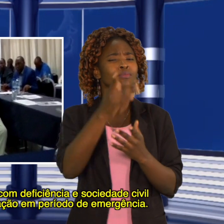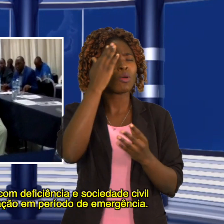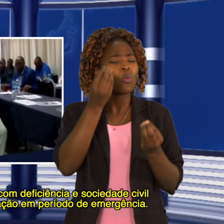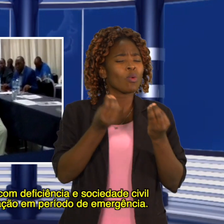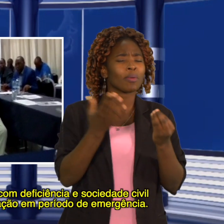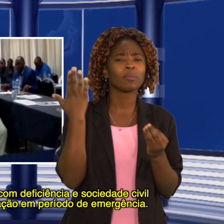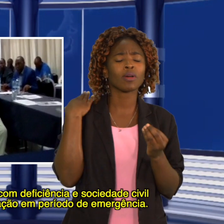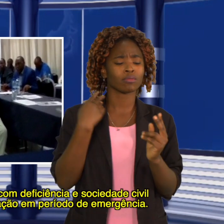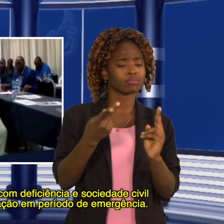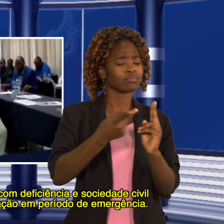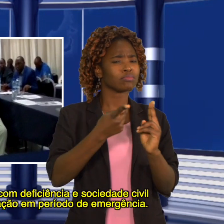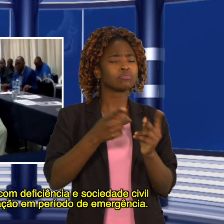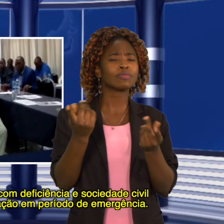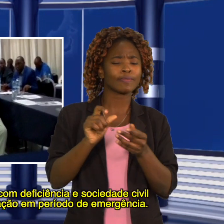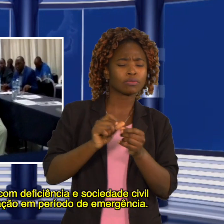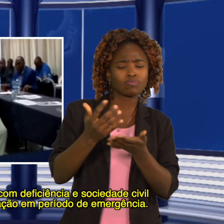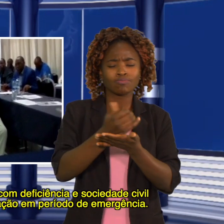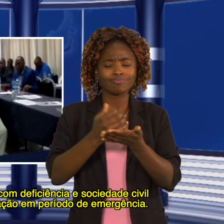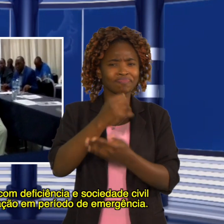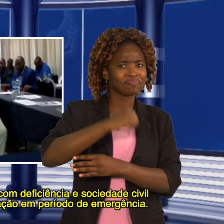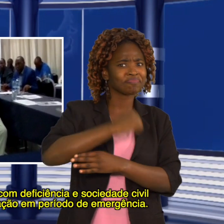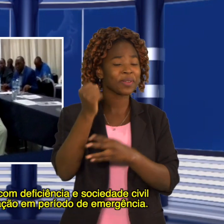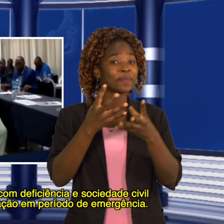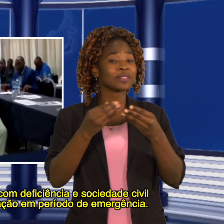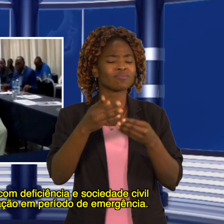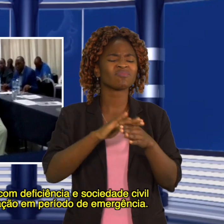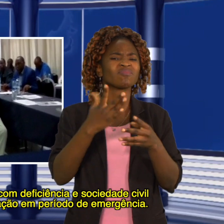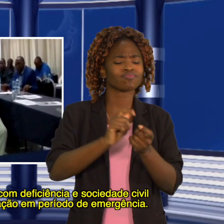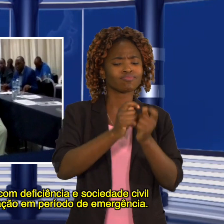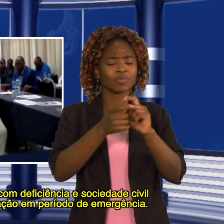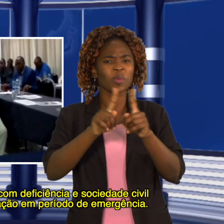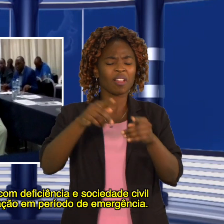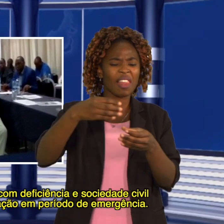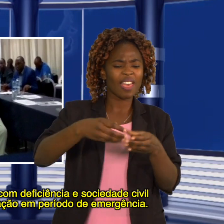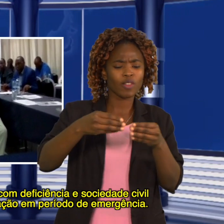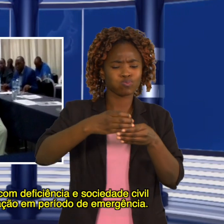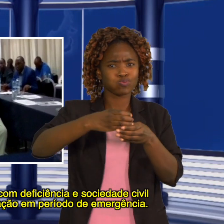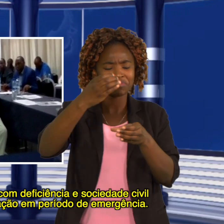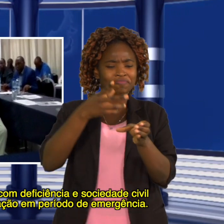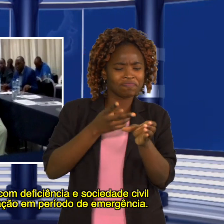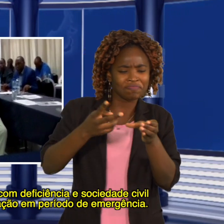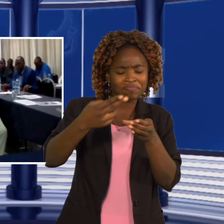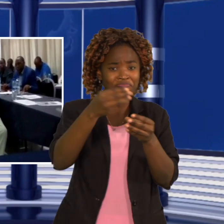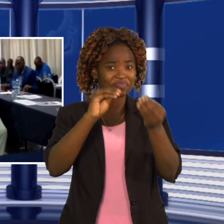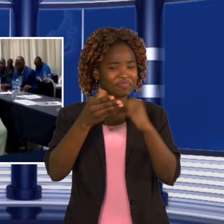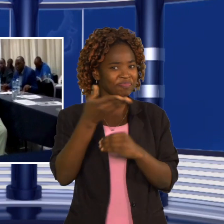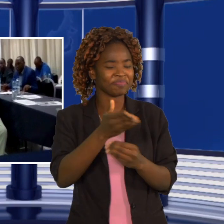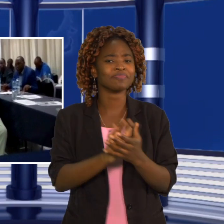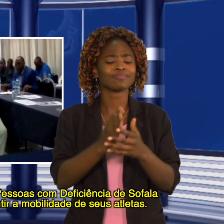associações de pessoas com deficiência e sociedade civil capacitadas em comunicação em período de emergência.